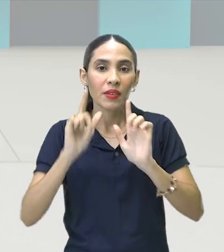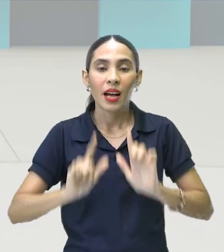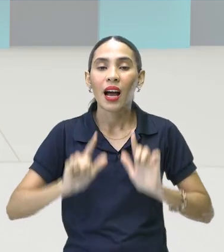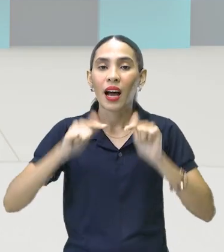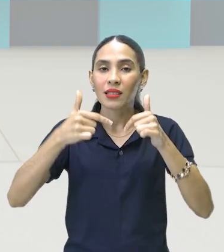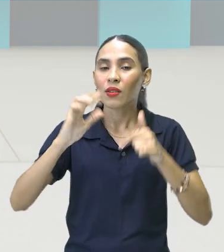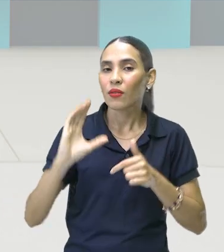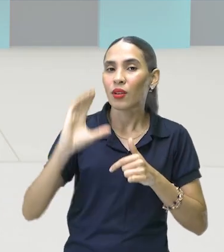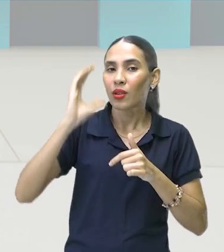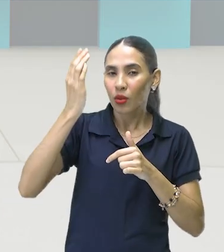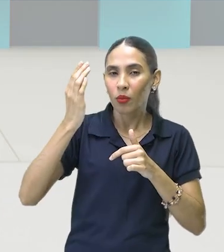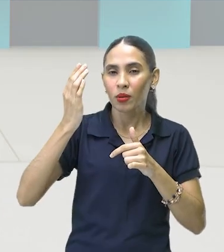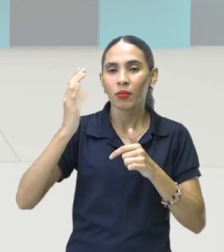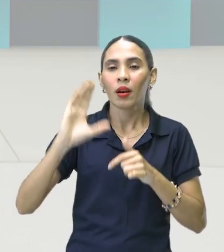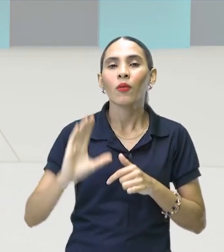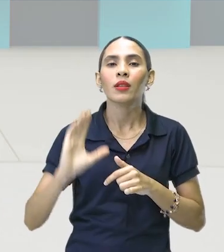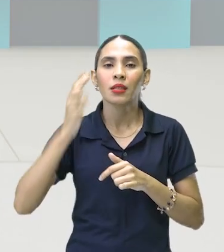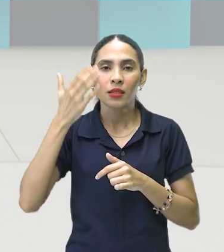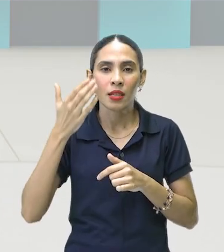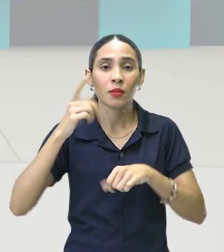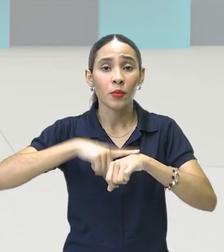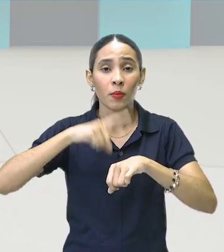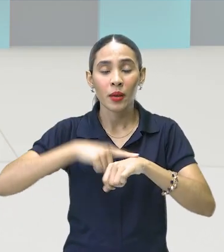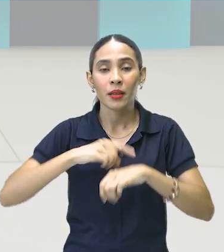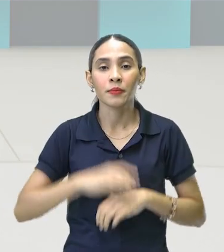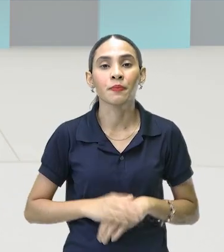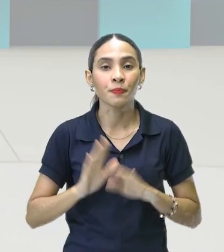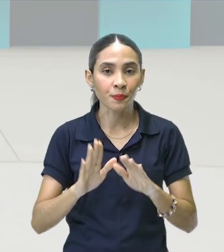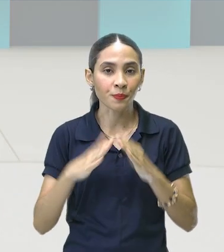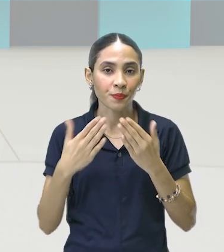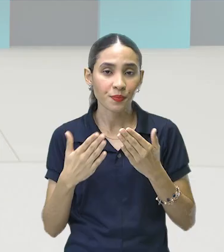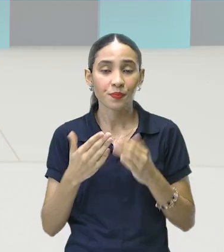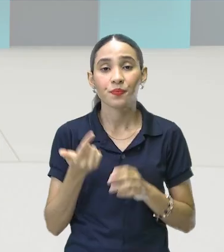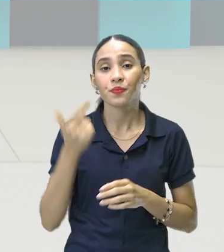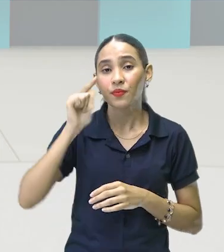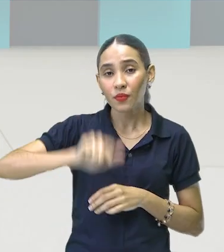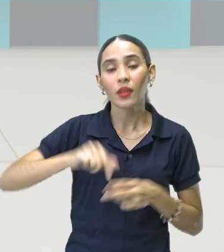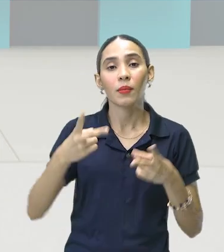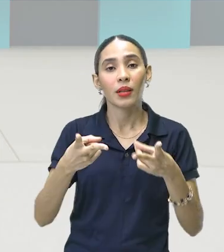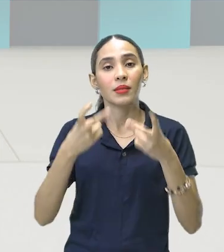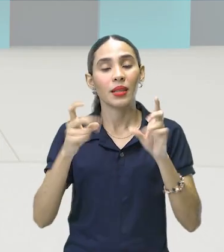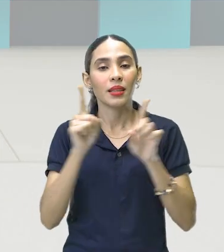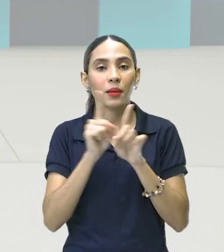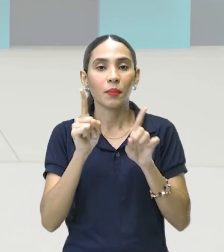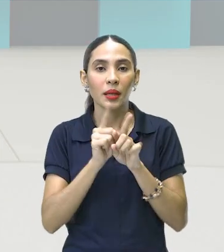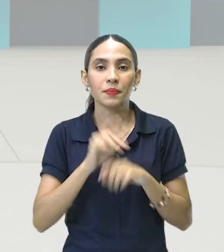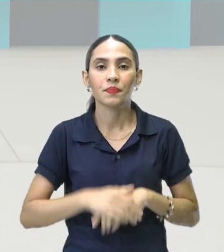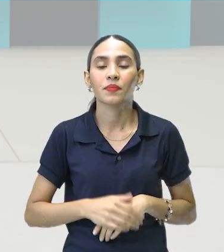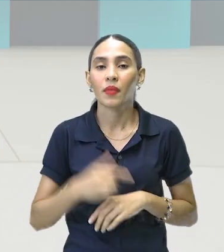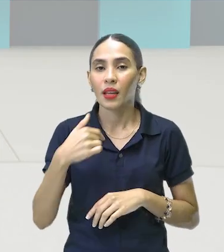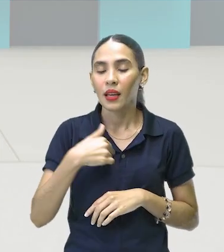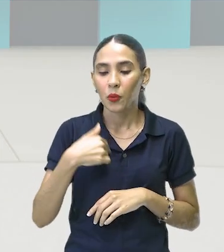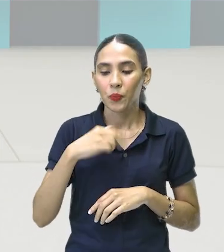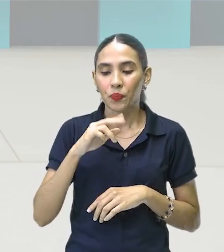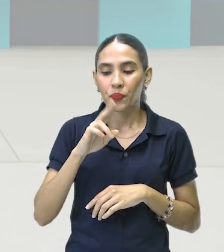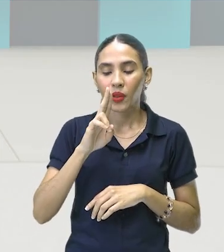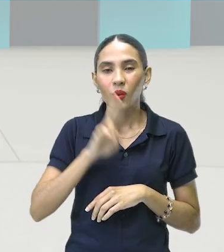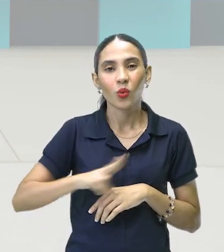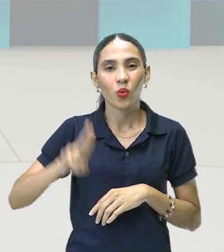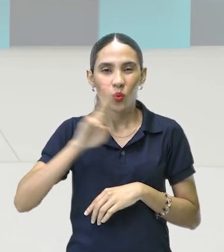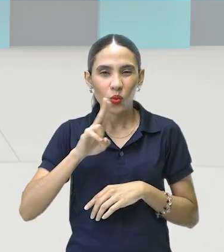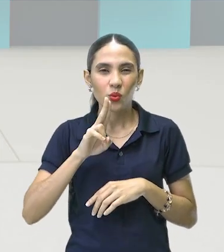para aquilo que está acontecendo no momento. Então, assim a gente consegue perceber que quando eu coloco